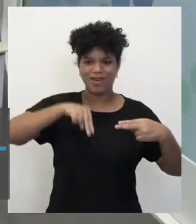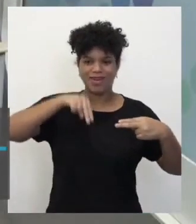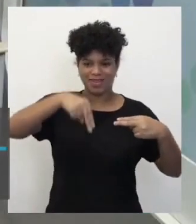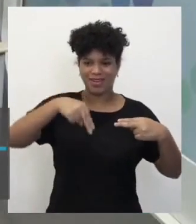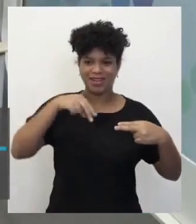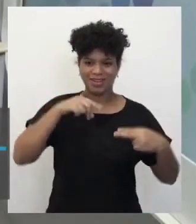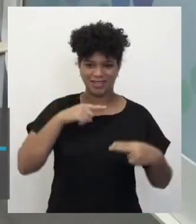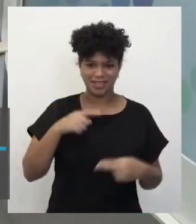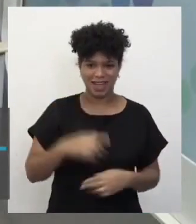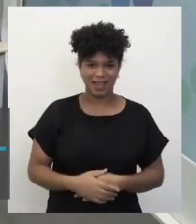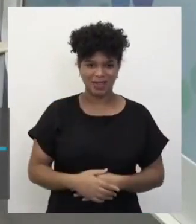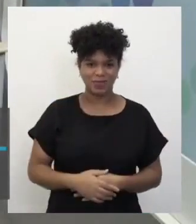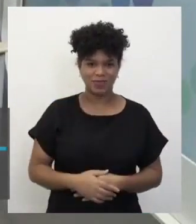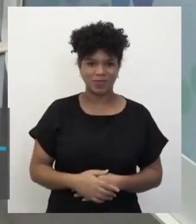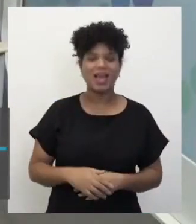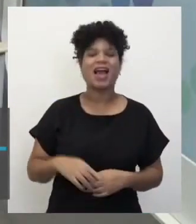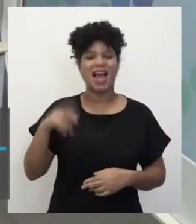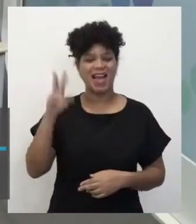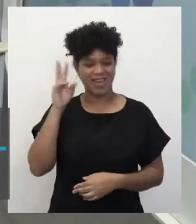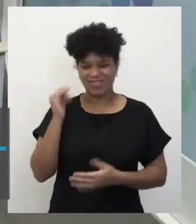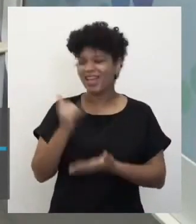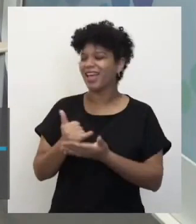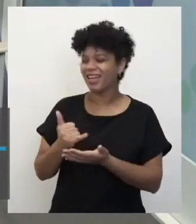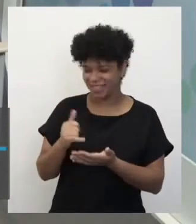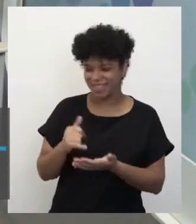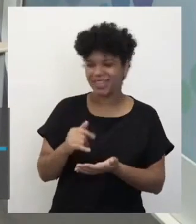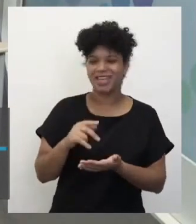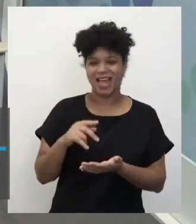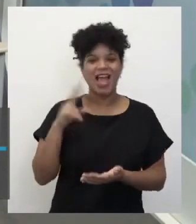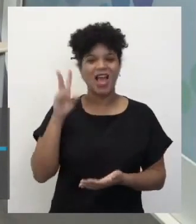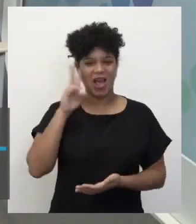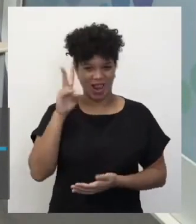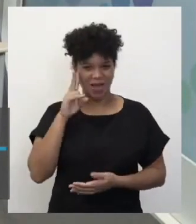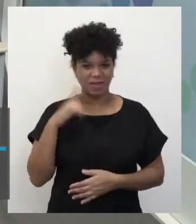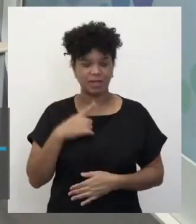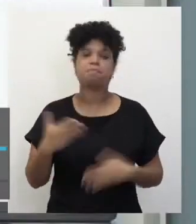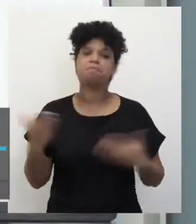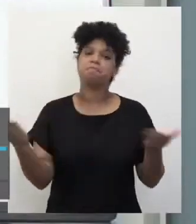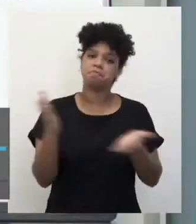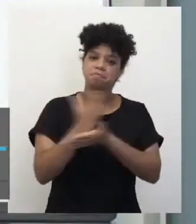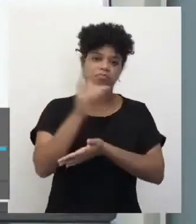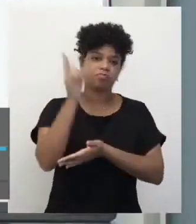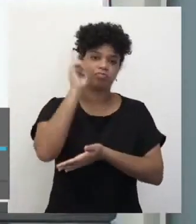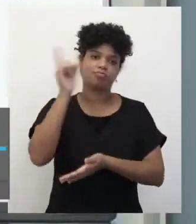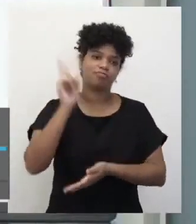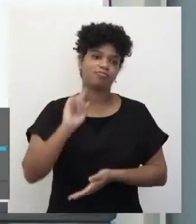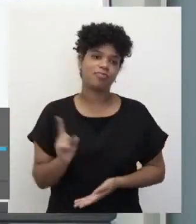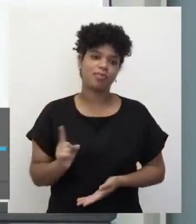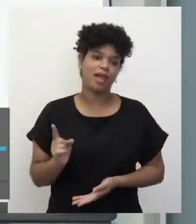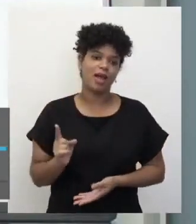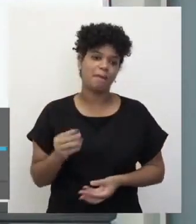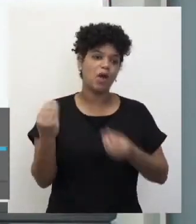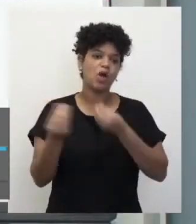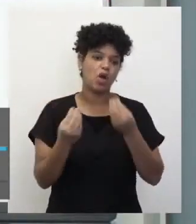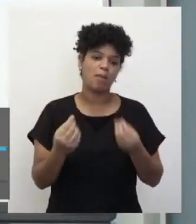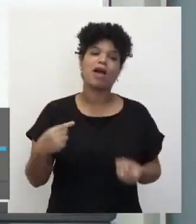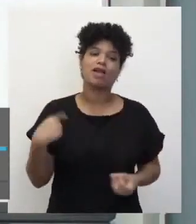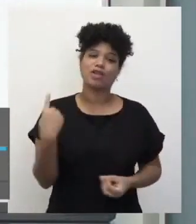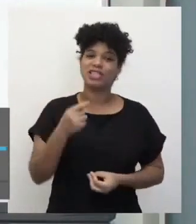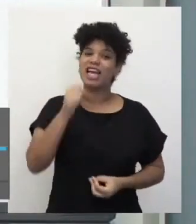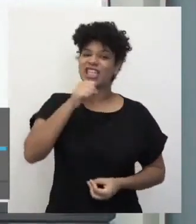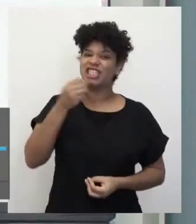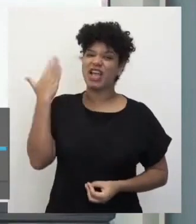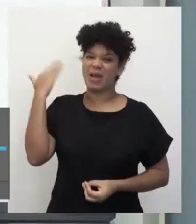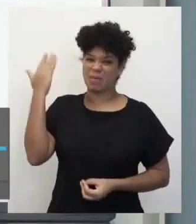mesmo. E eu lembro disso. A gurizada hoje em dia, com certeza, não está muito inteirada desse movimento nosso aí não, tá?